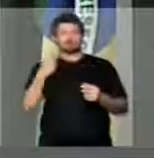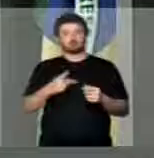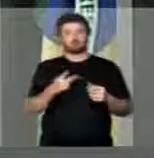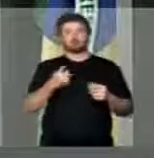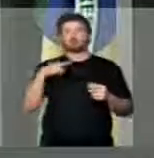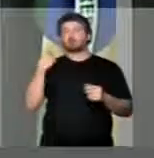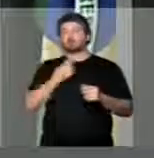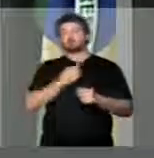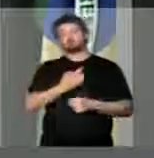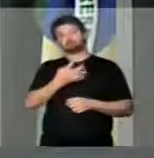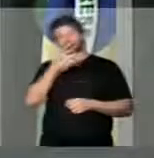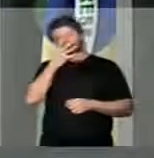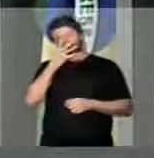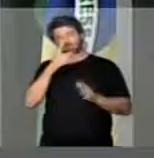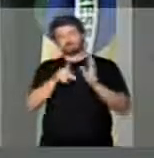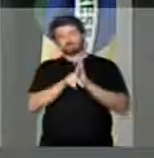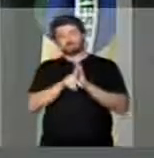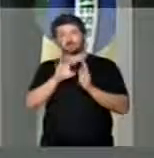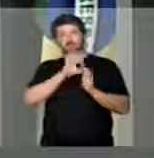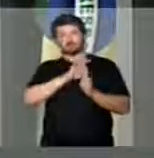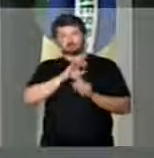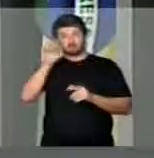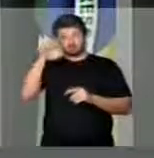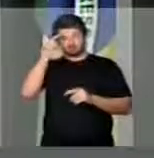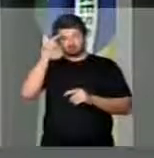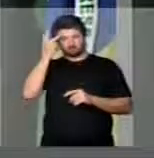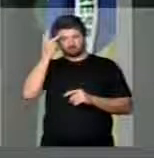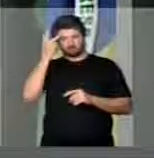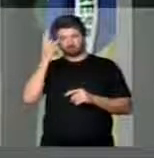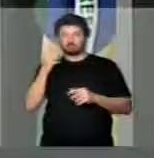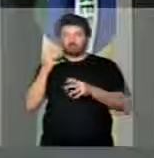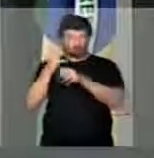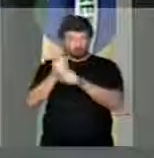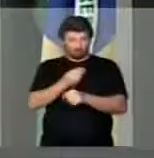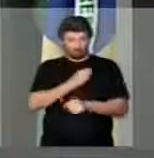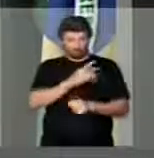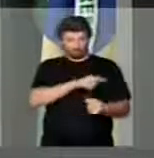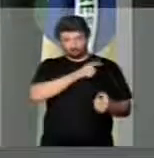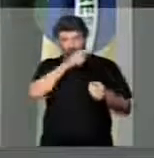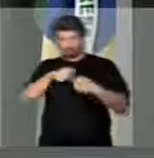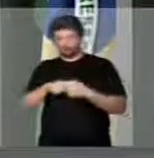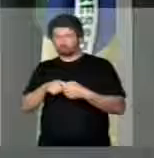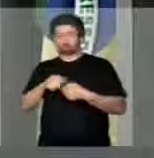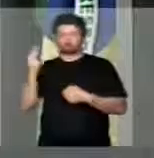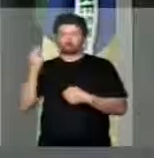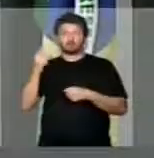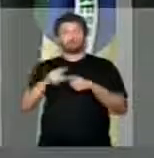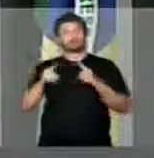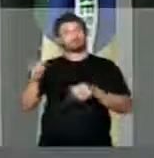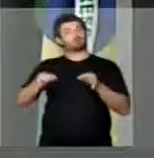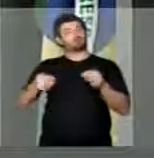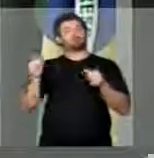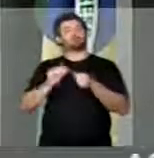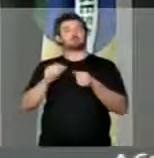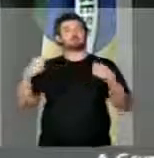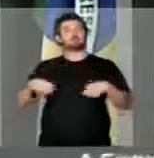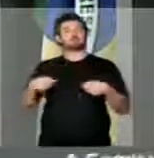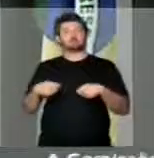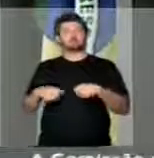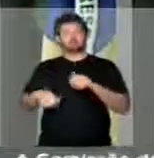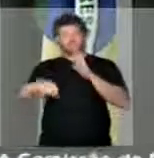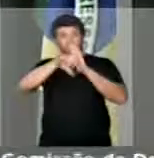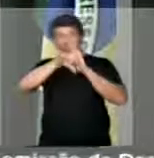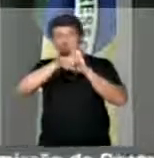nós admiradores da polícia de São Paulo, não temos como recuperar essa vida, mas a justiça precisa ser feita e a